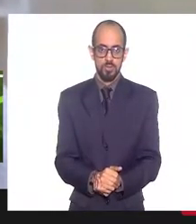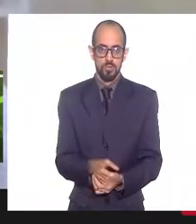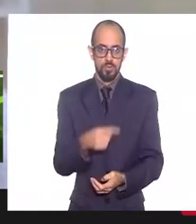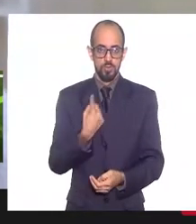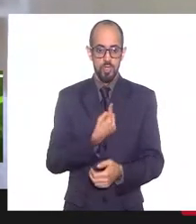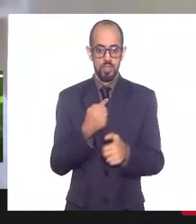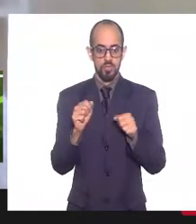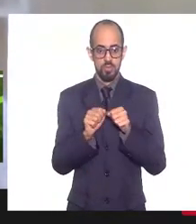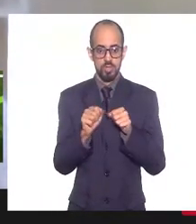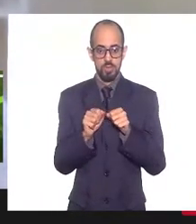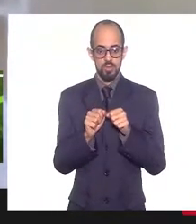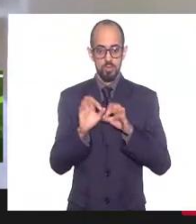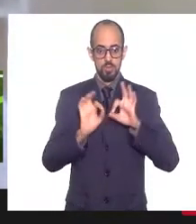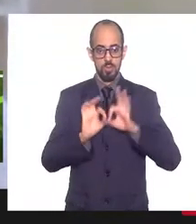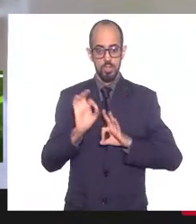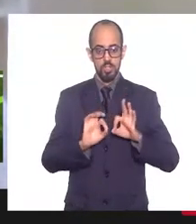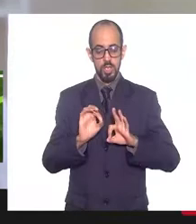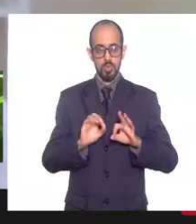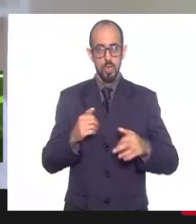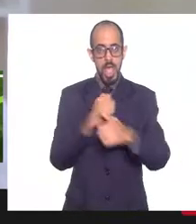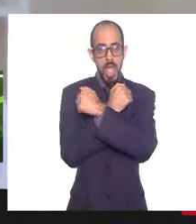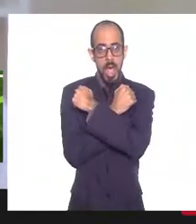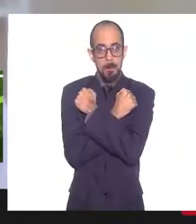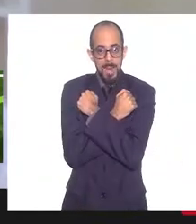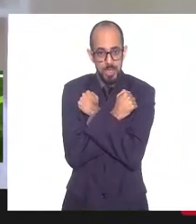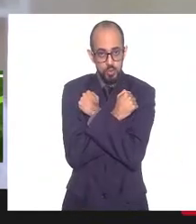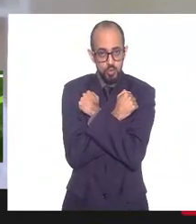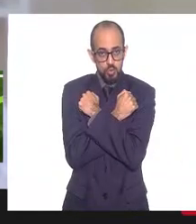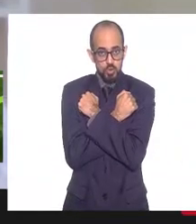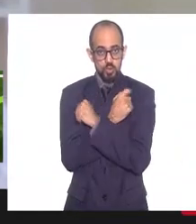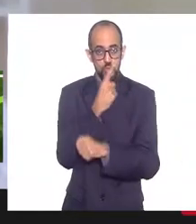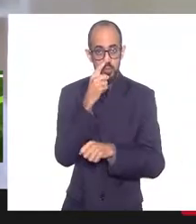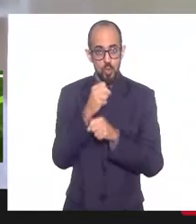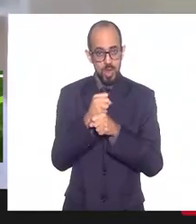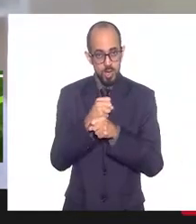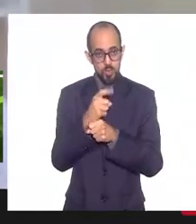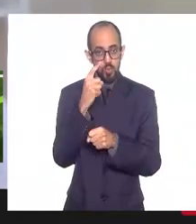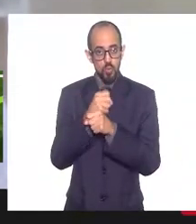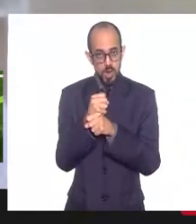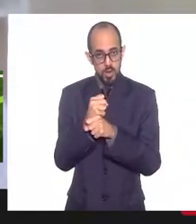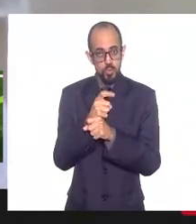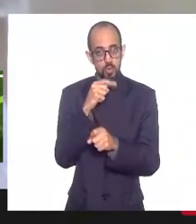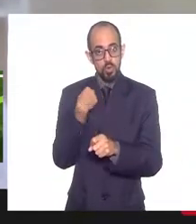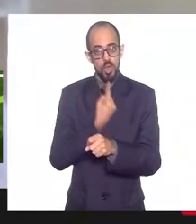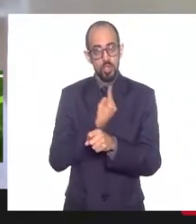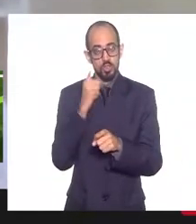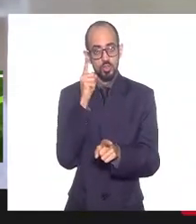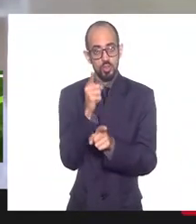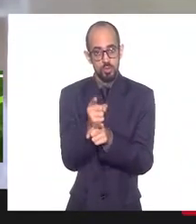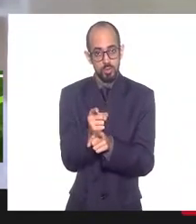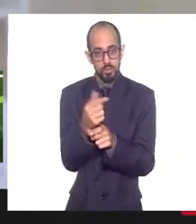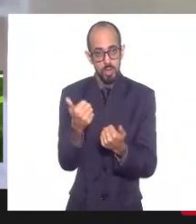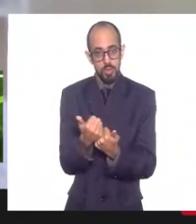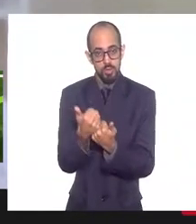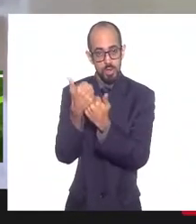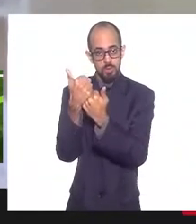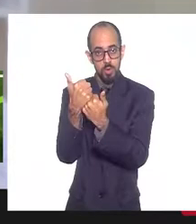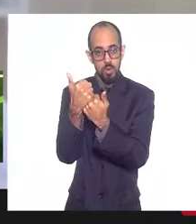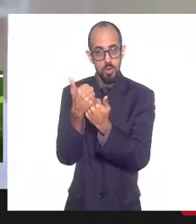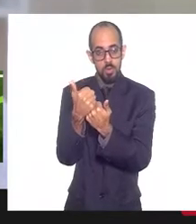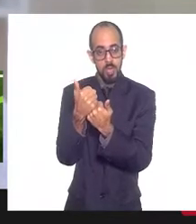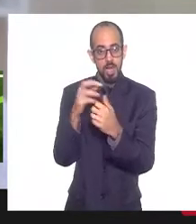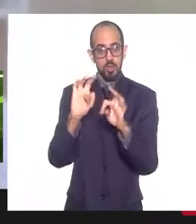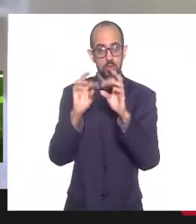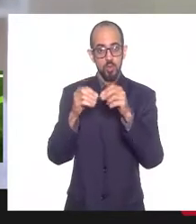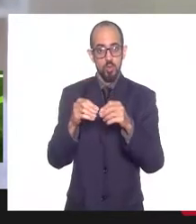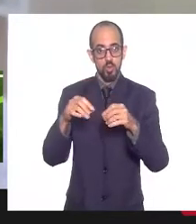Realizamos o projeto Abraços, onde uma vez por ano nos encontramos para trocar acolhimento, apoio a quem sofreu violência